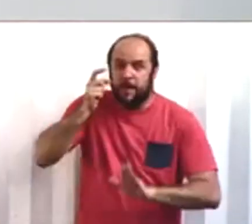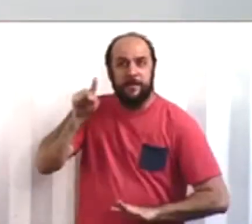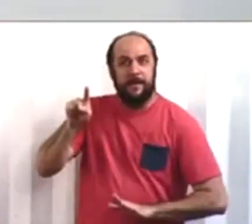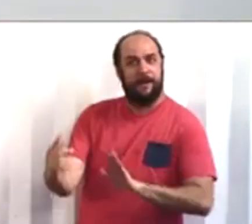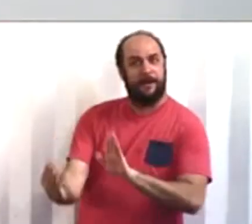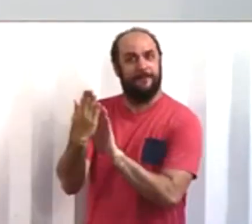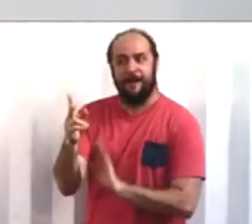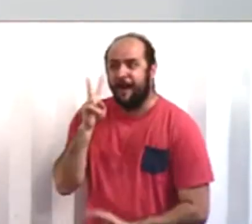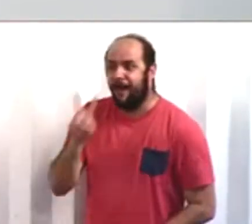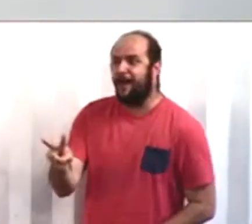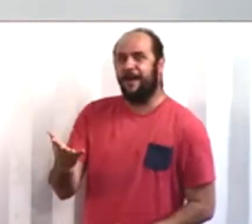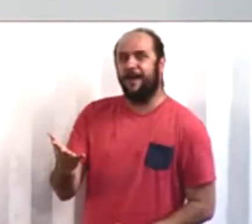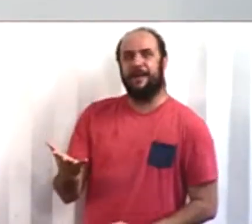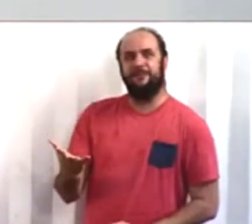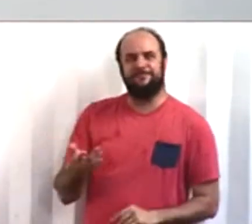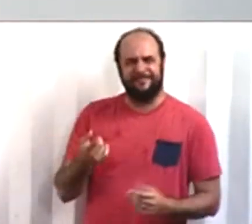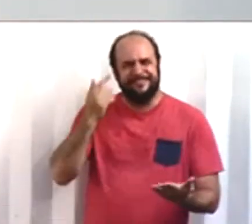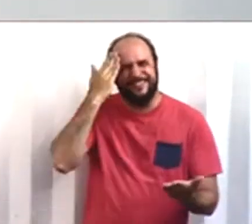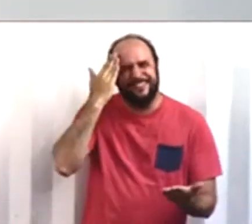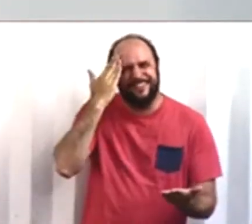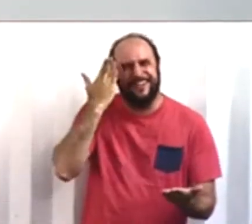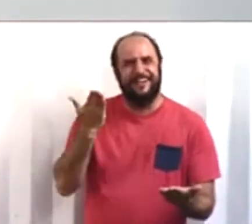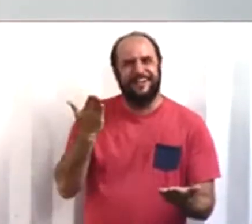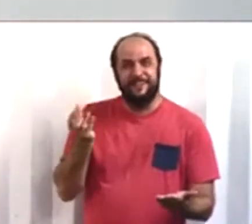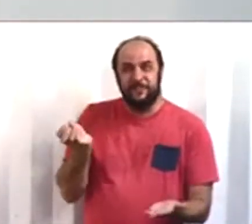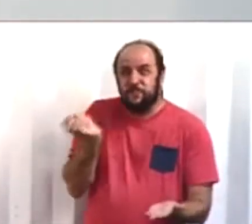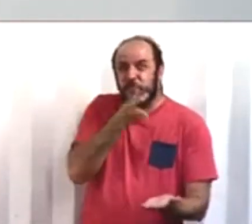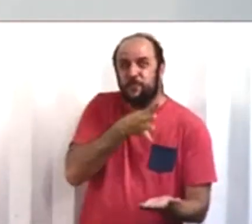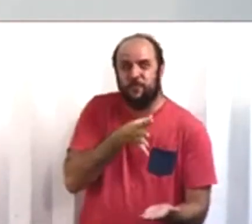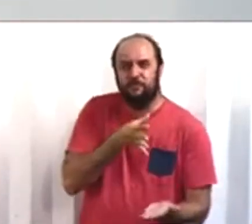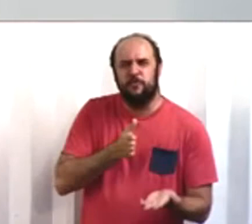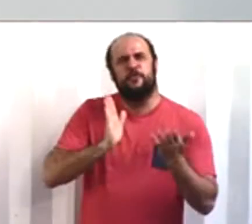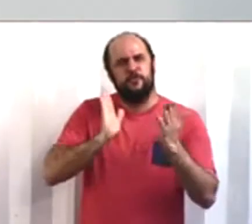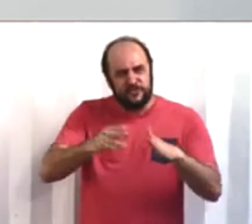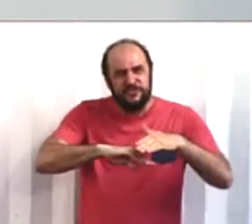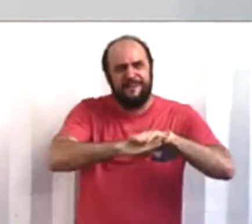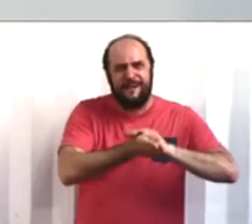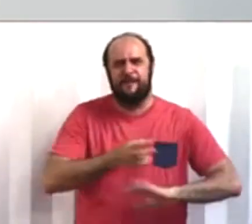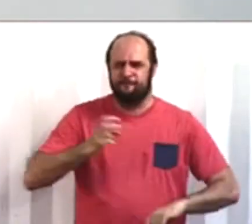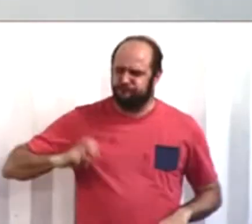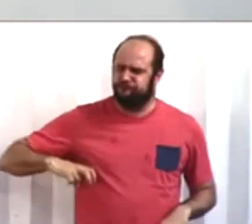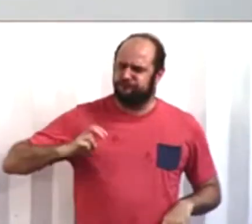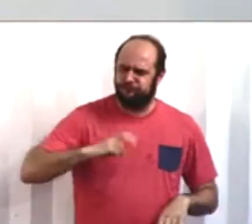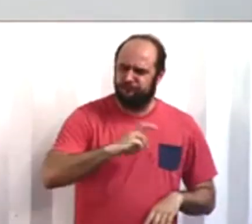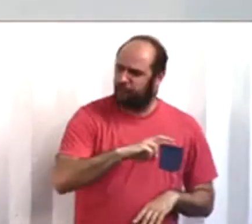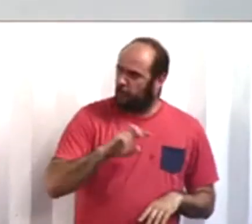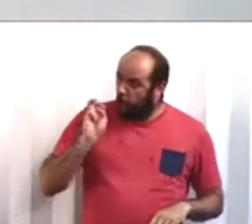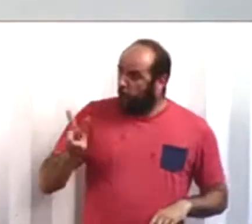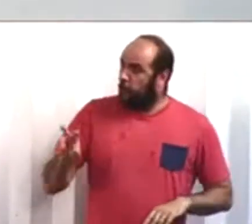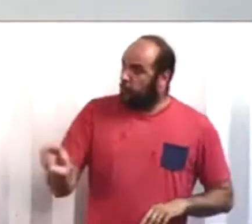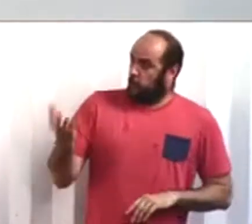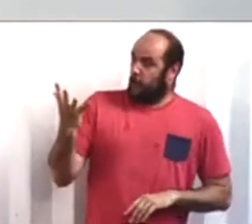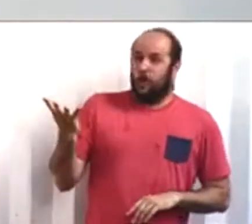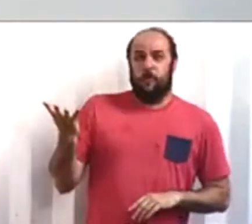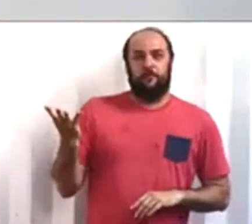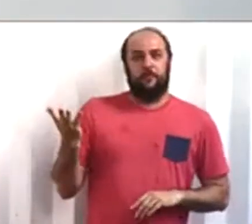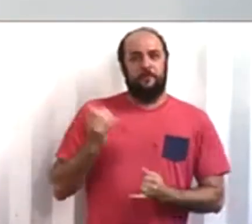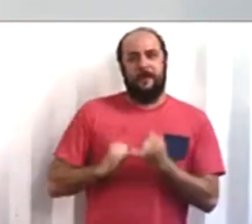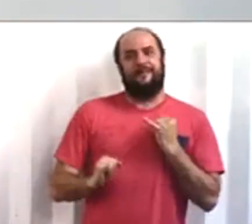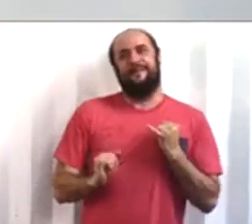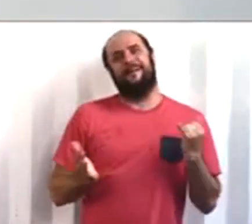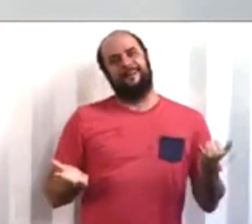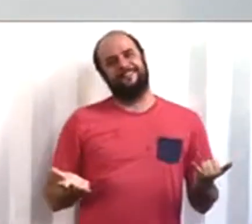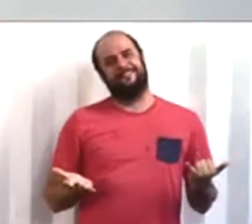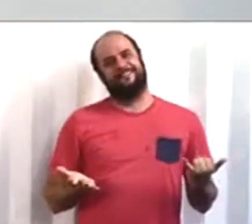para ver. Algo assim, algo novo naquilo que você já vive, que você já tem.